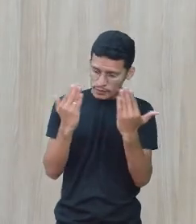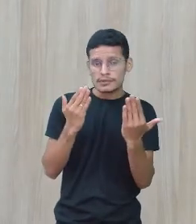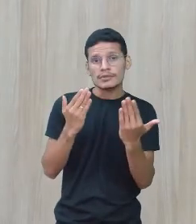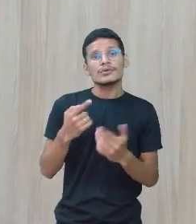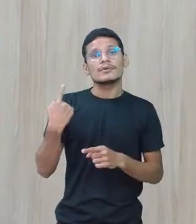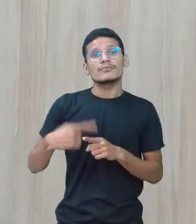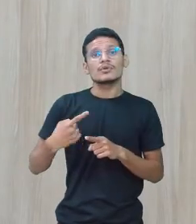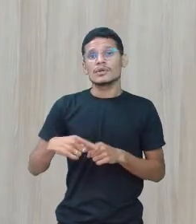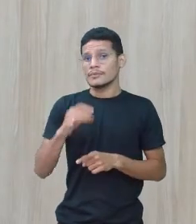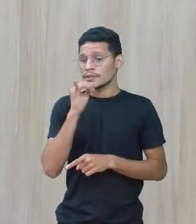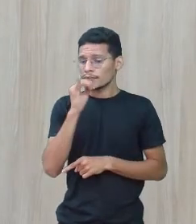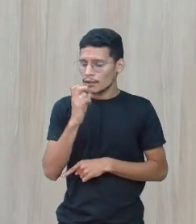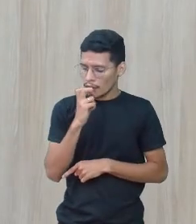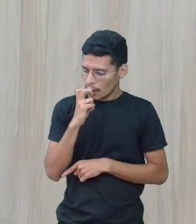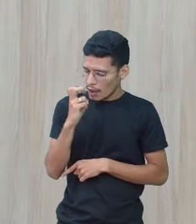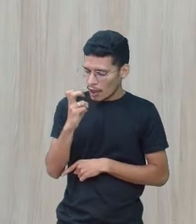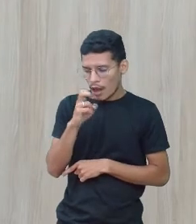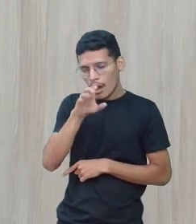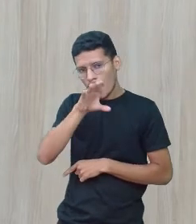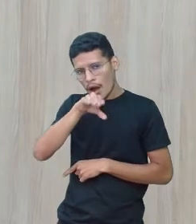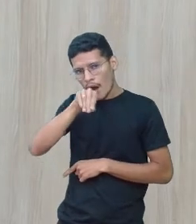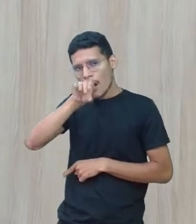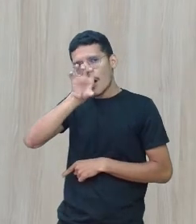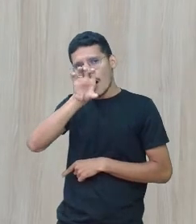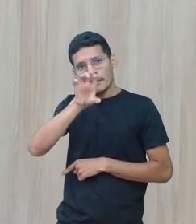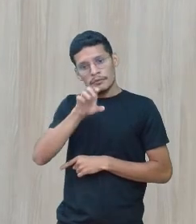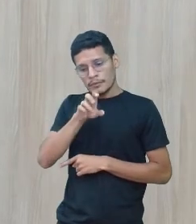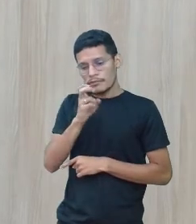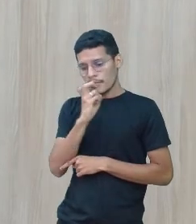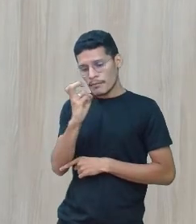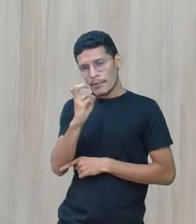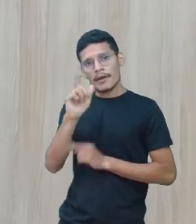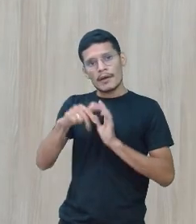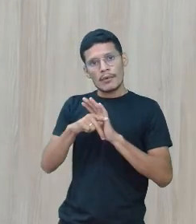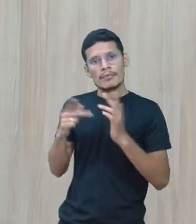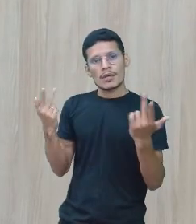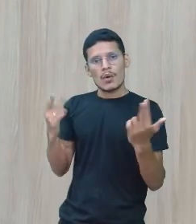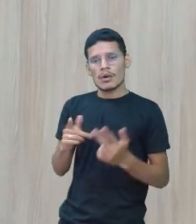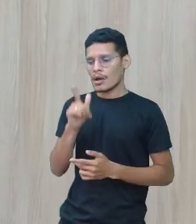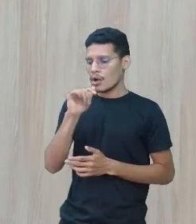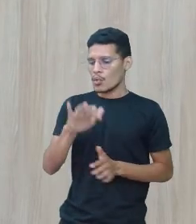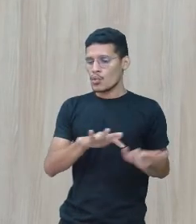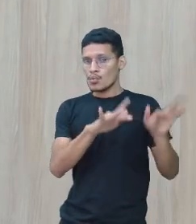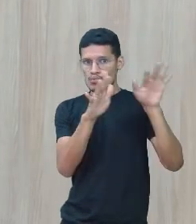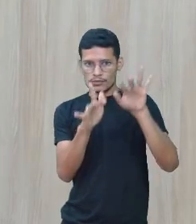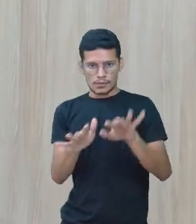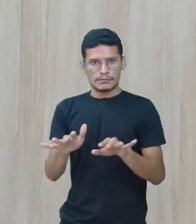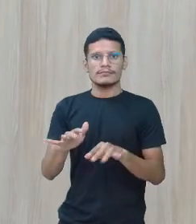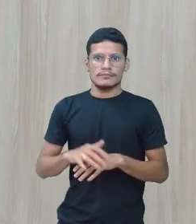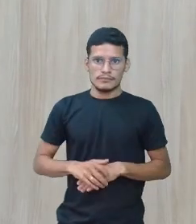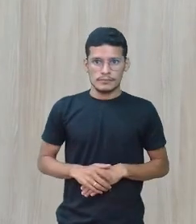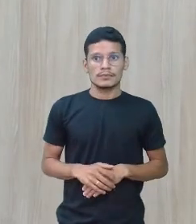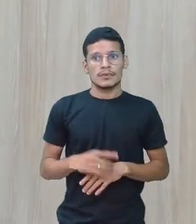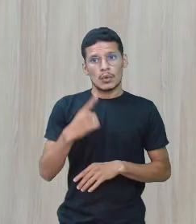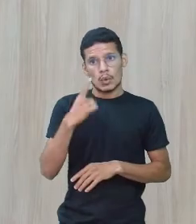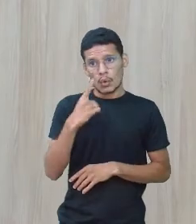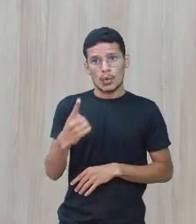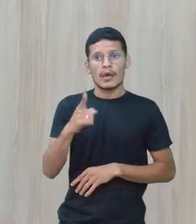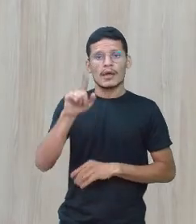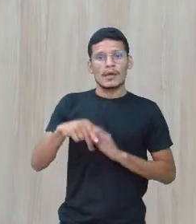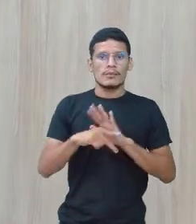os bocejos soavam fortes como o marulhar das ondas, não é? Então,